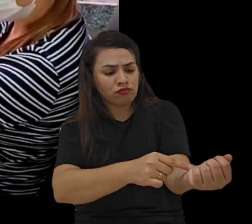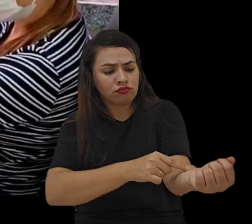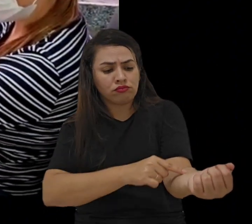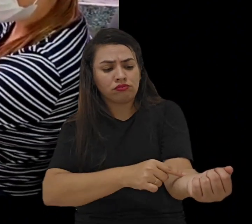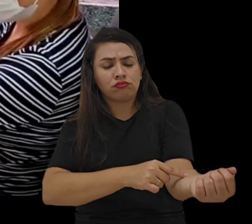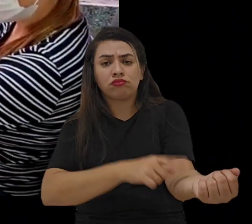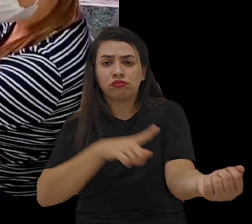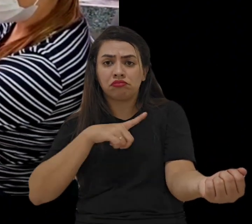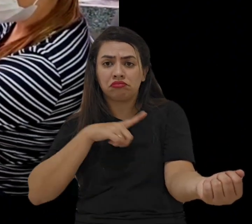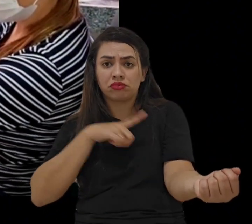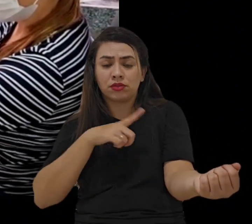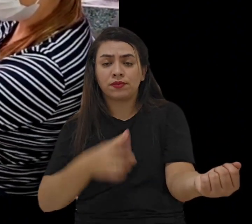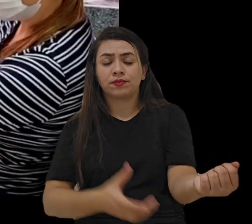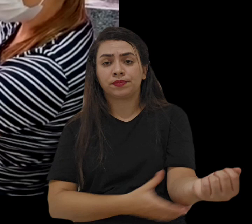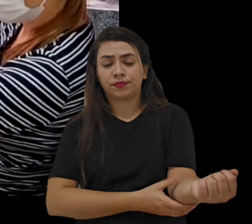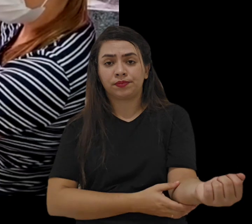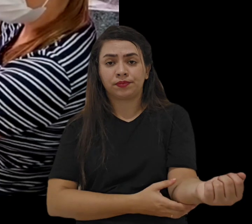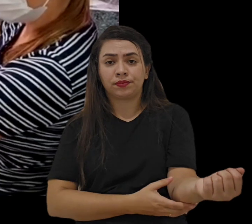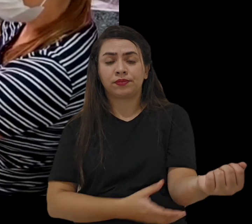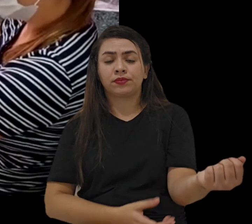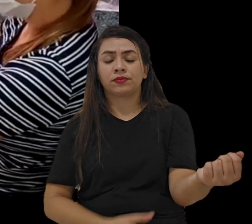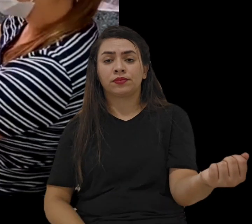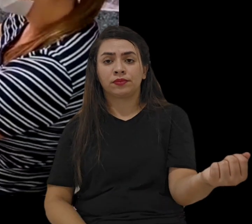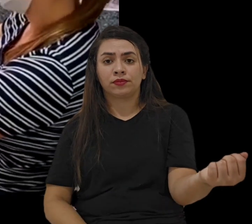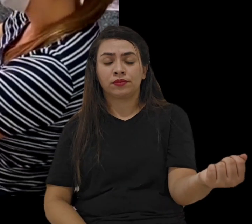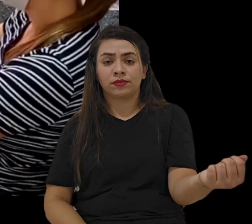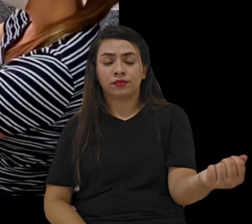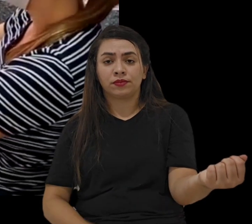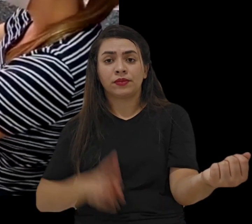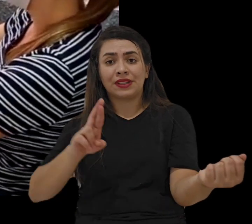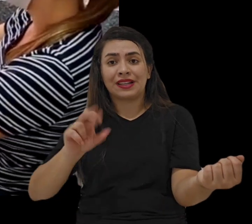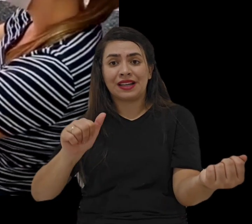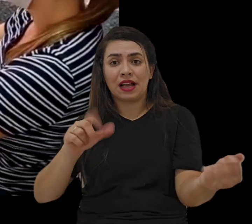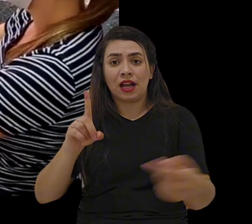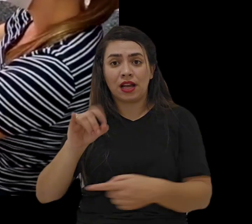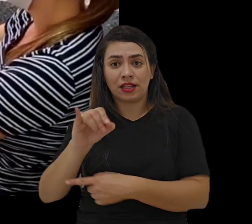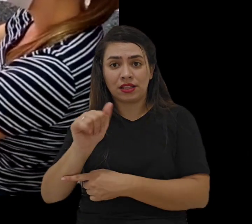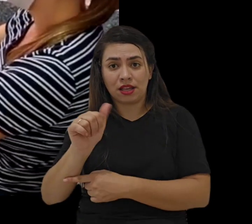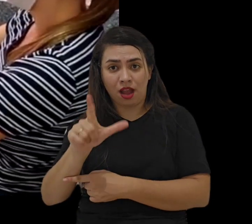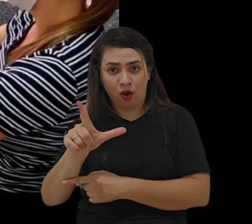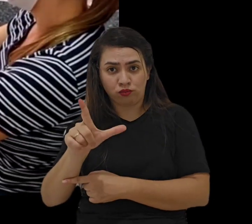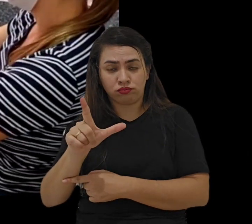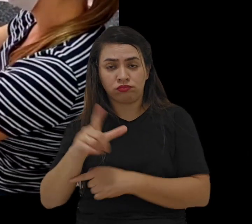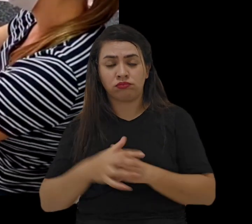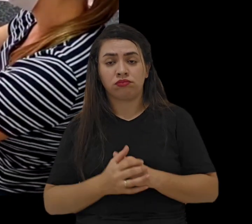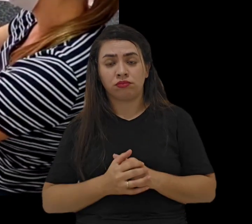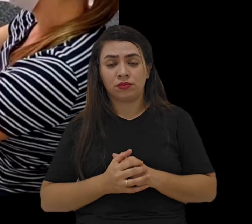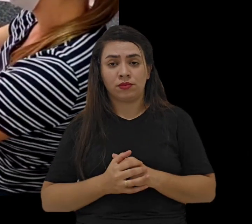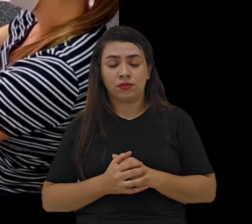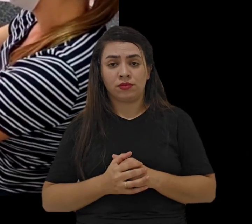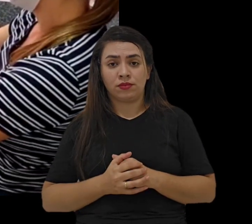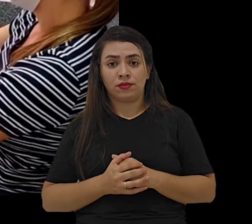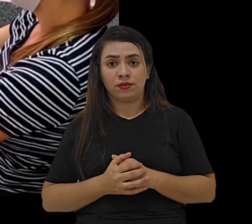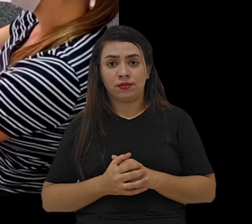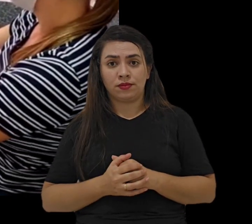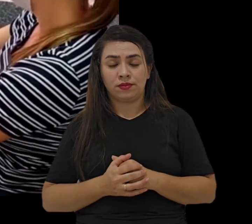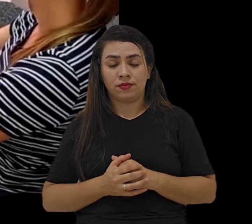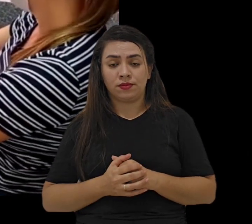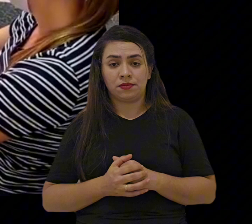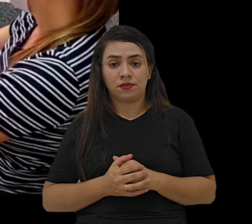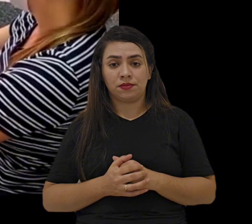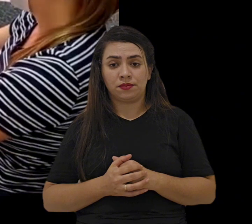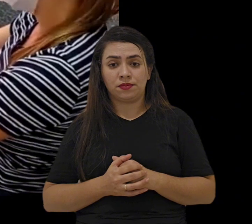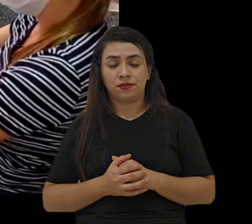braquial e tem aqui a radial. Ixi, professora Ana não tem pulsação aqui, gente. Como é que eu faço? Que ela tem